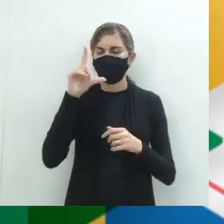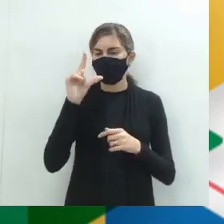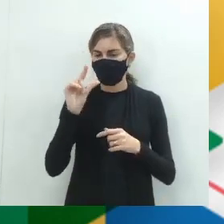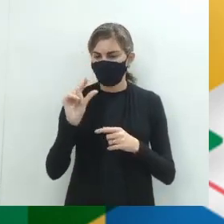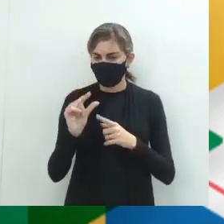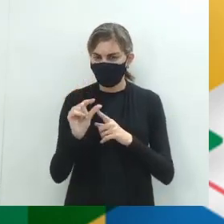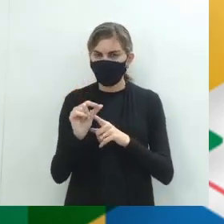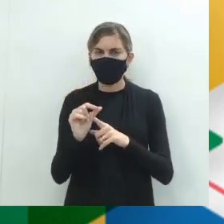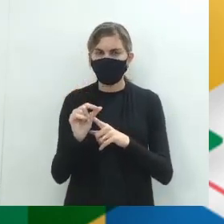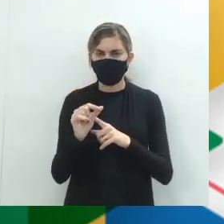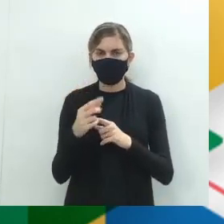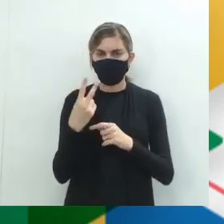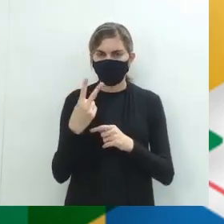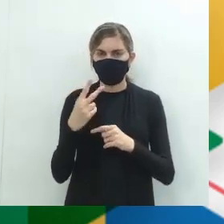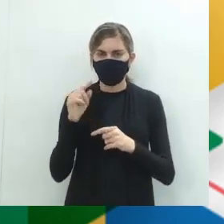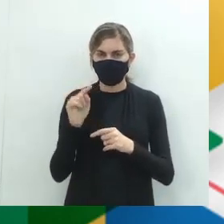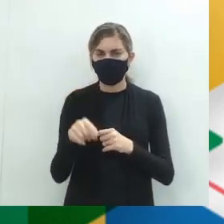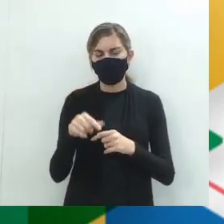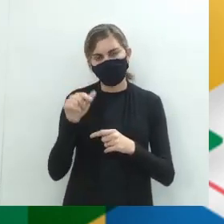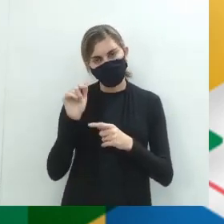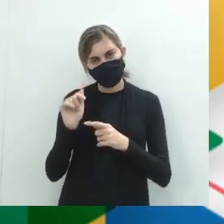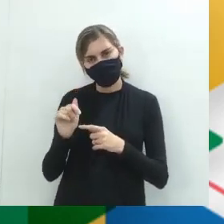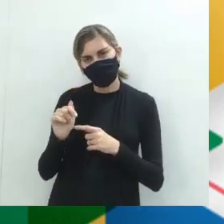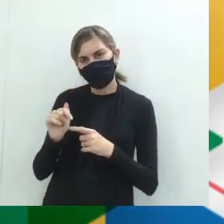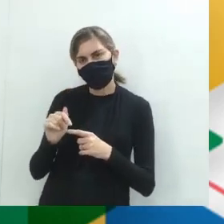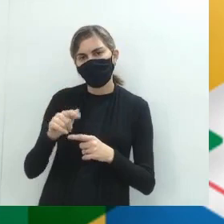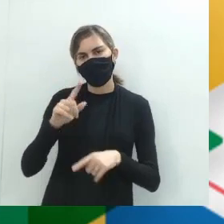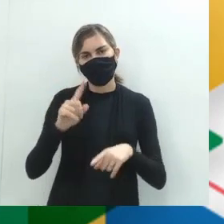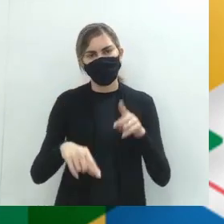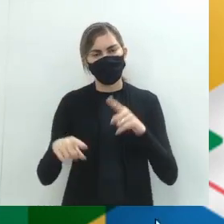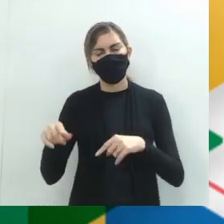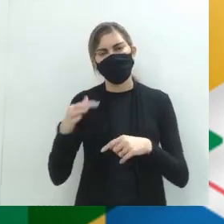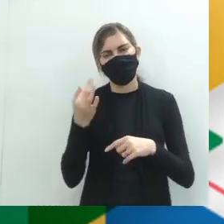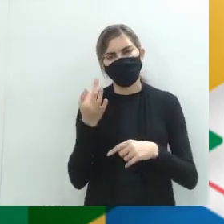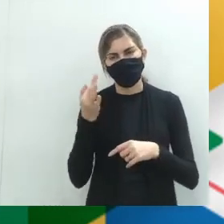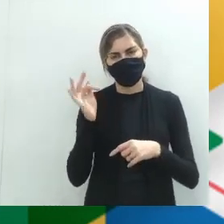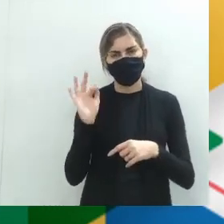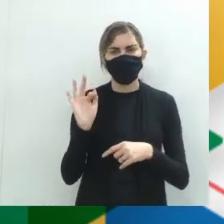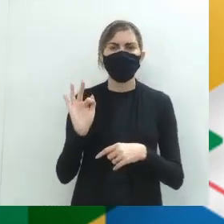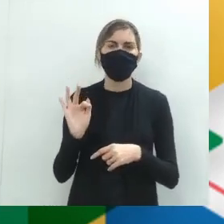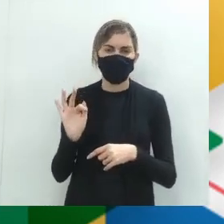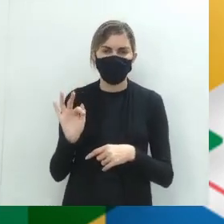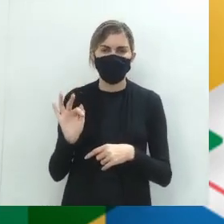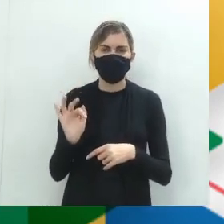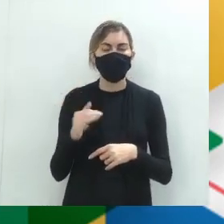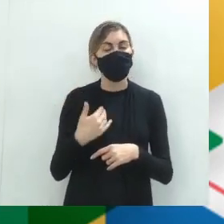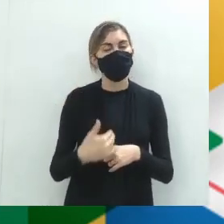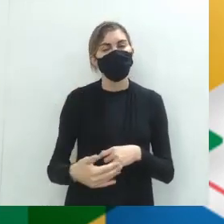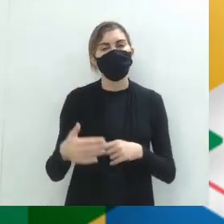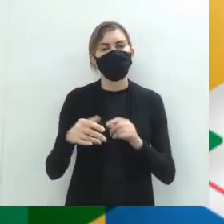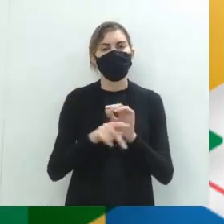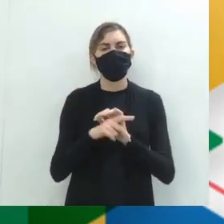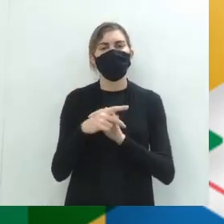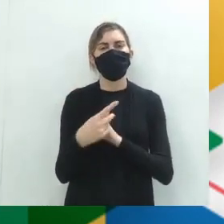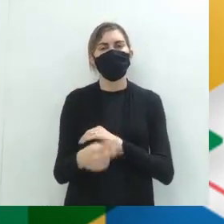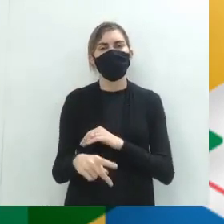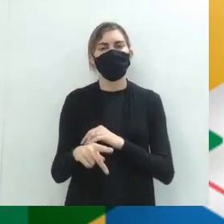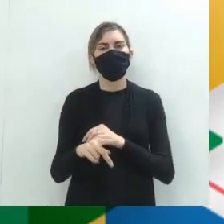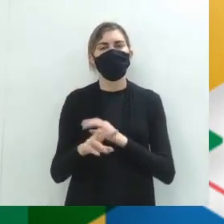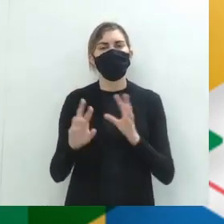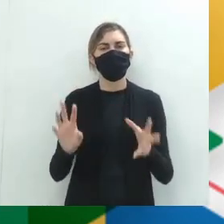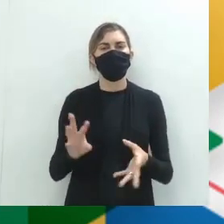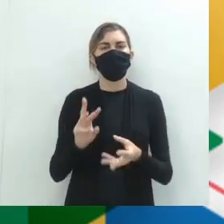redução de 2,7 na escala Fahrenheit vai corresponder a